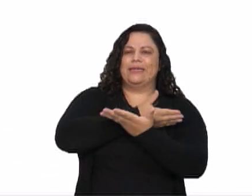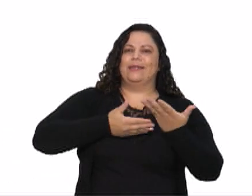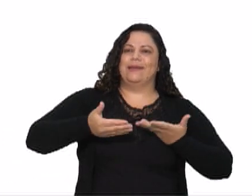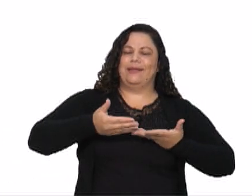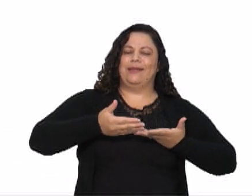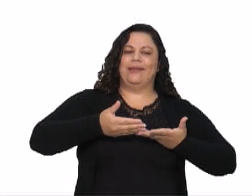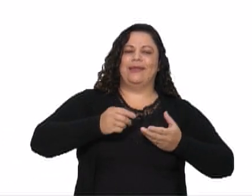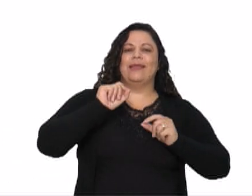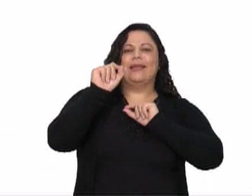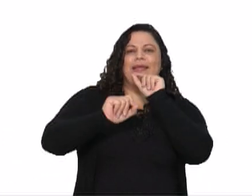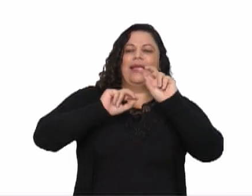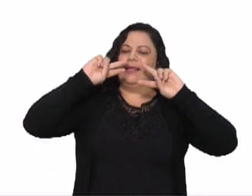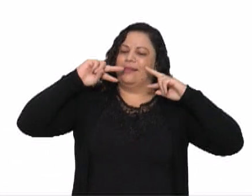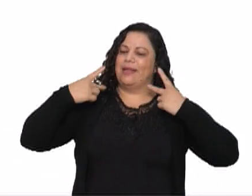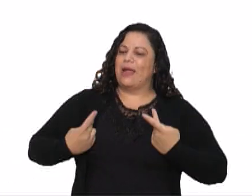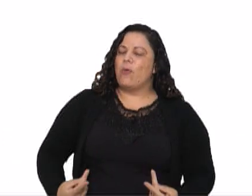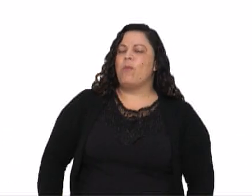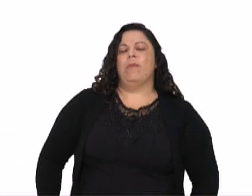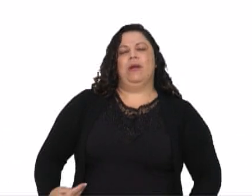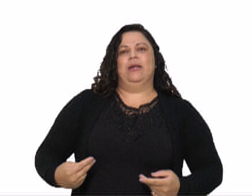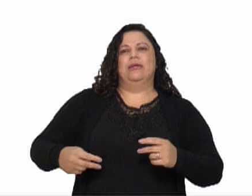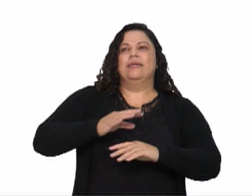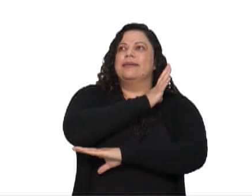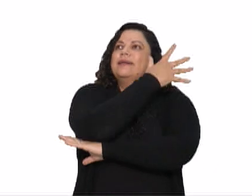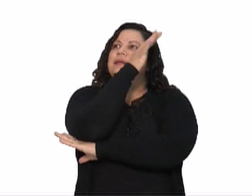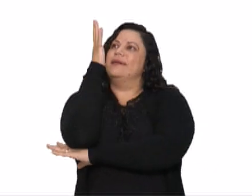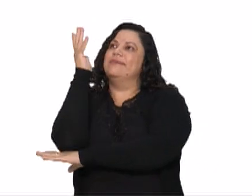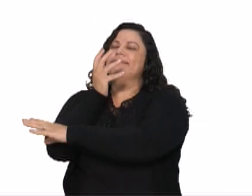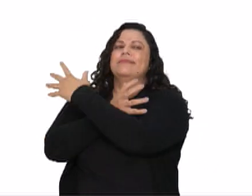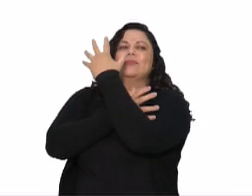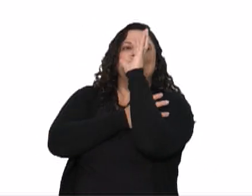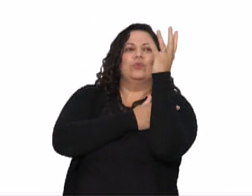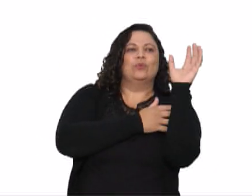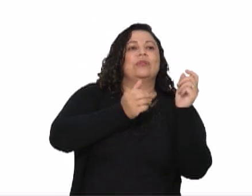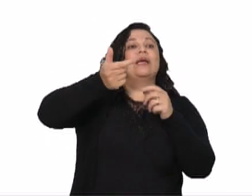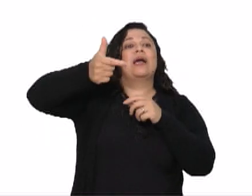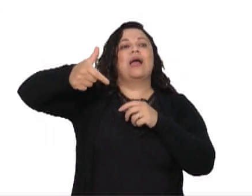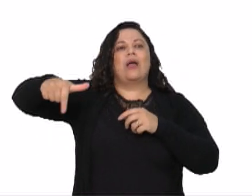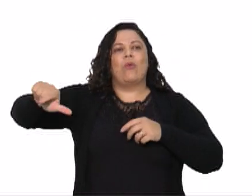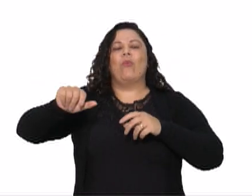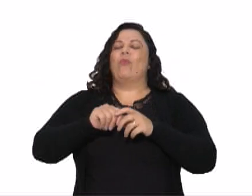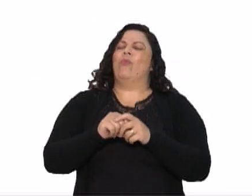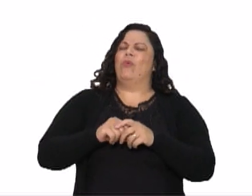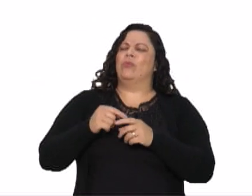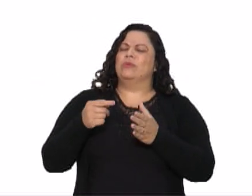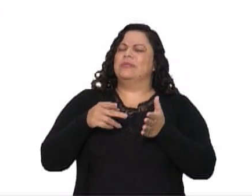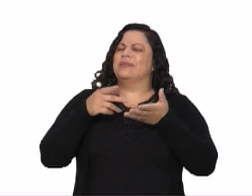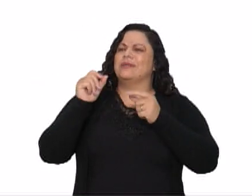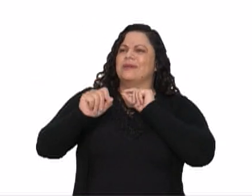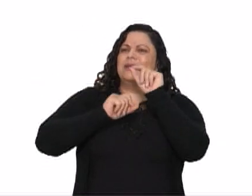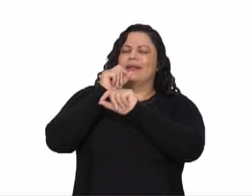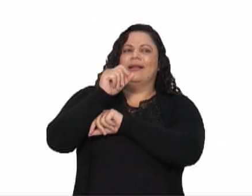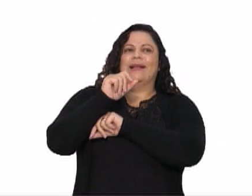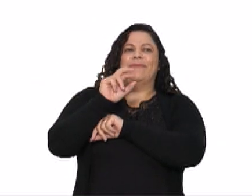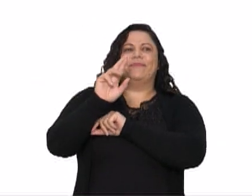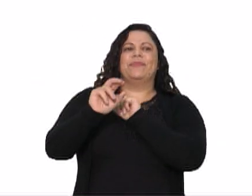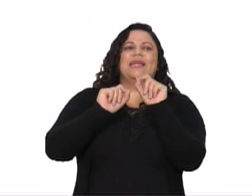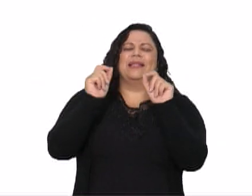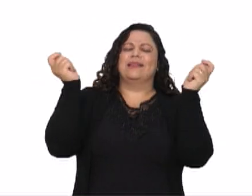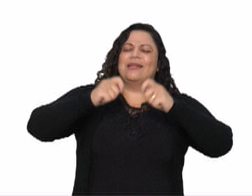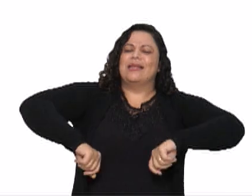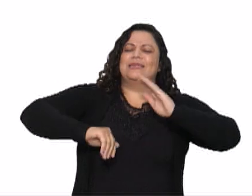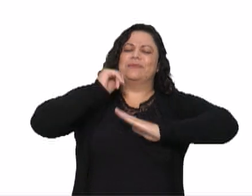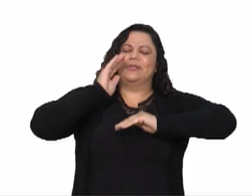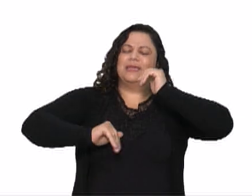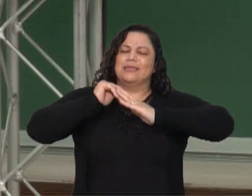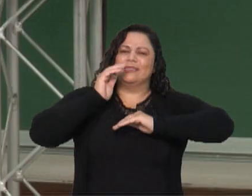a arquitetura racionalista é uma tendência arquitetônica que nega a ornamentação e traz praticidade às